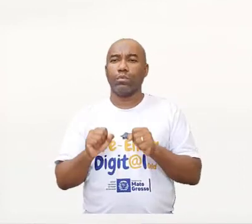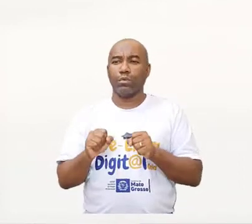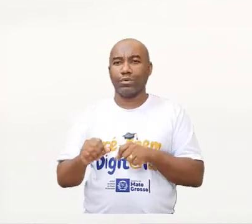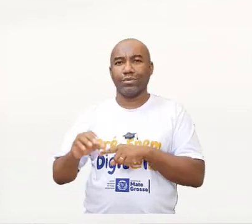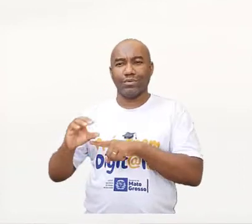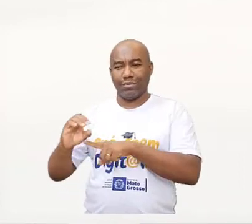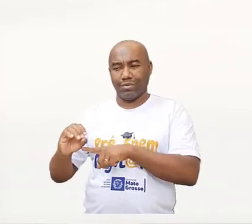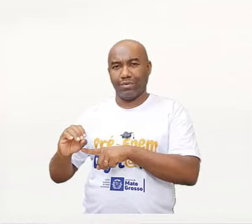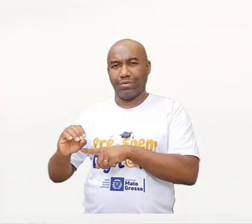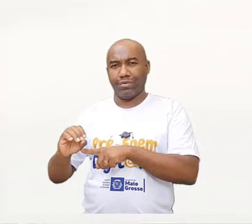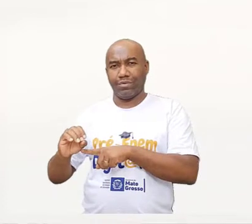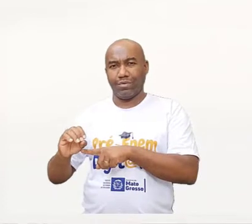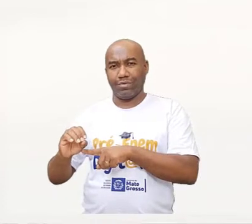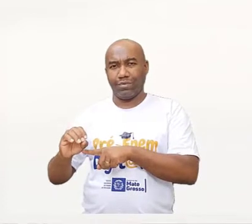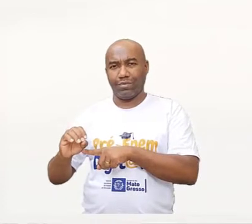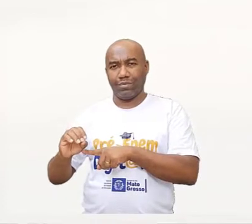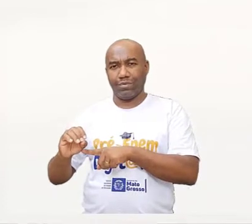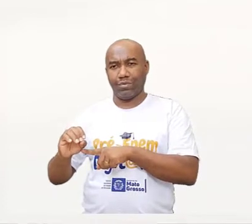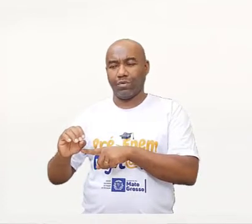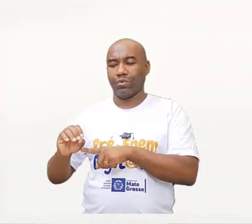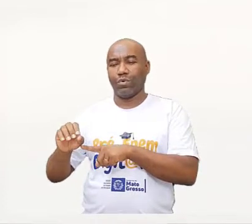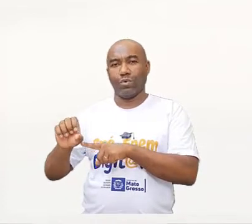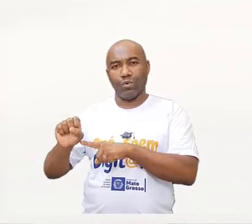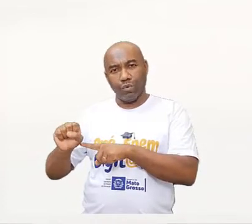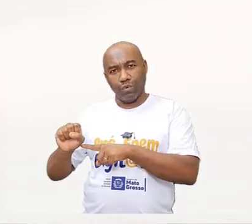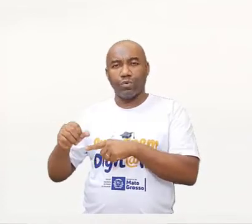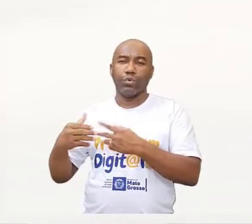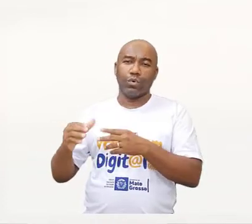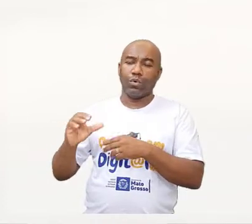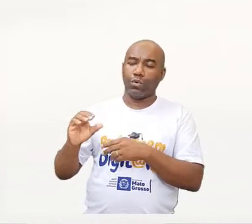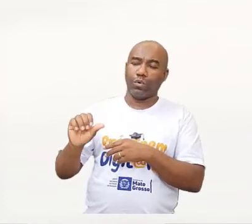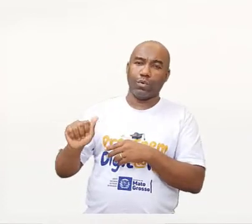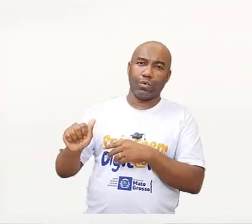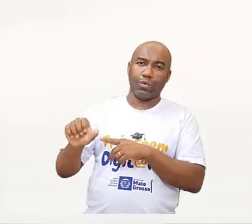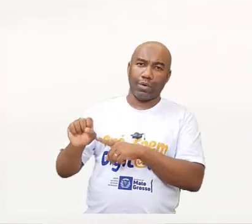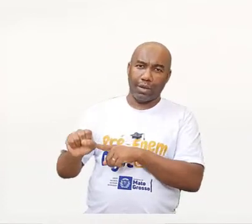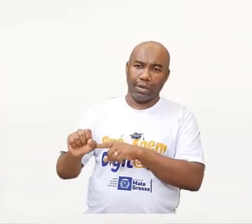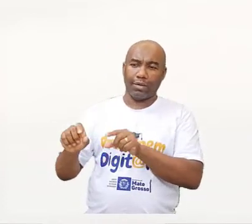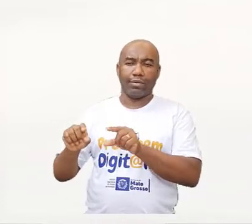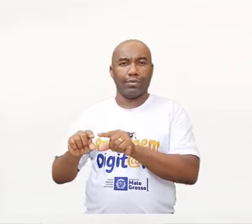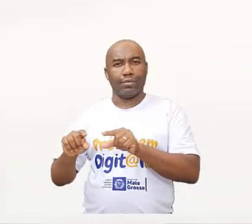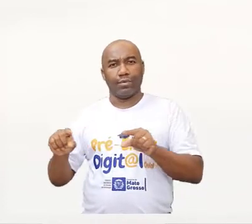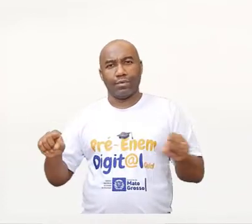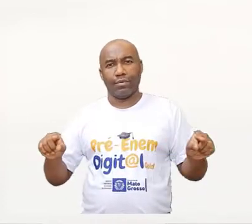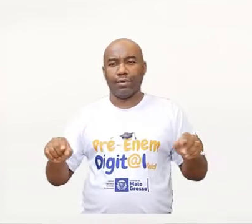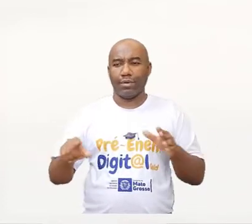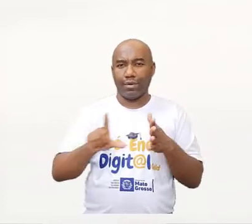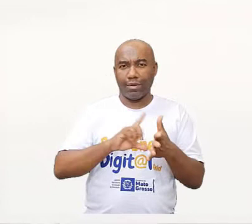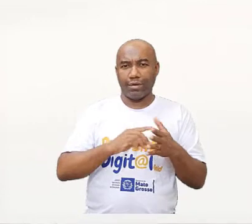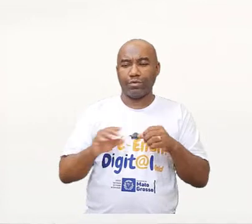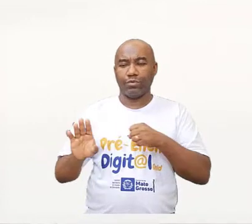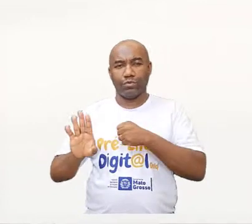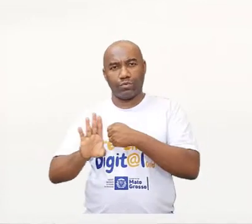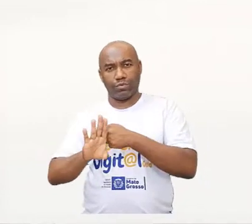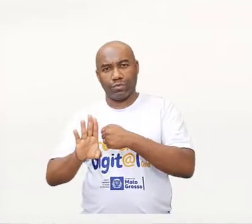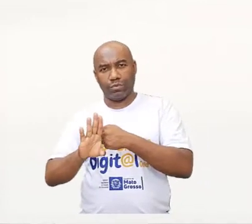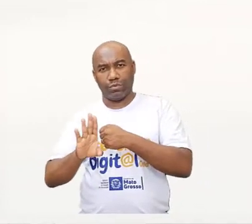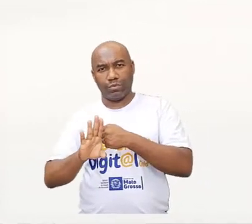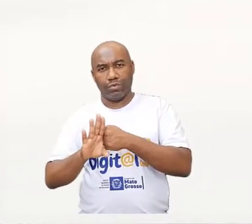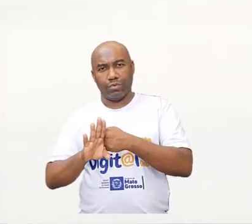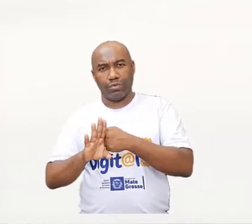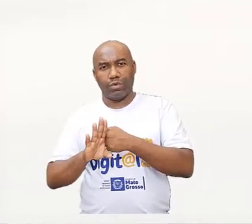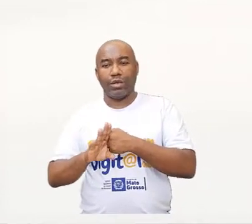plural, porém, não repito. Coloco antes do substantivo e